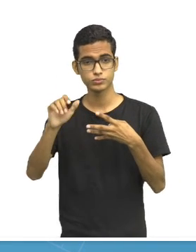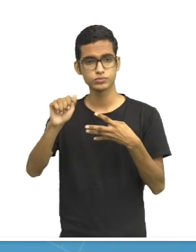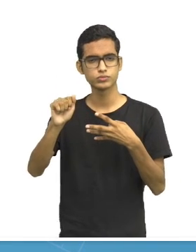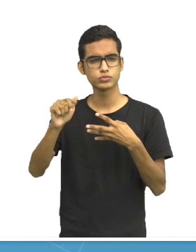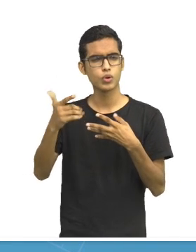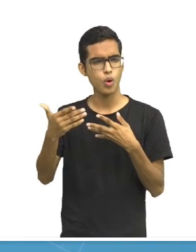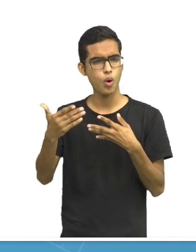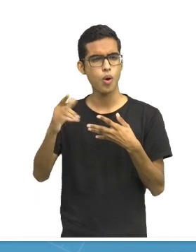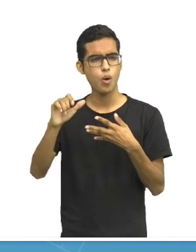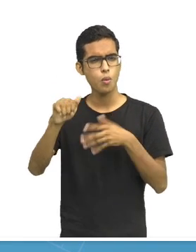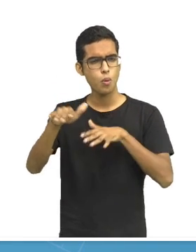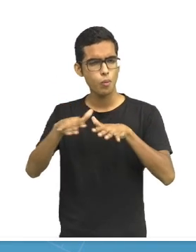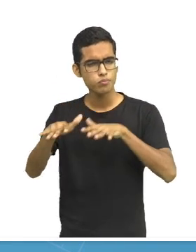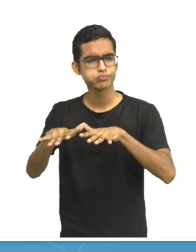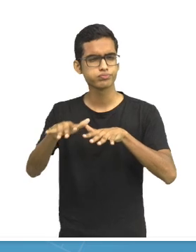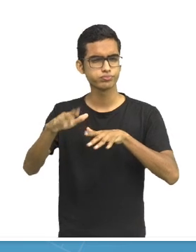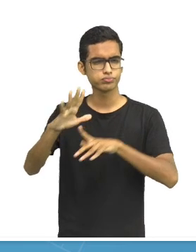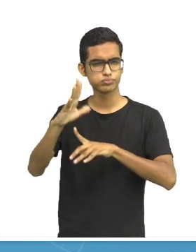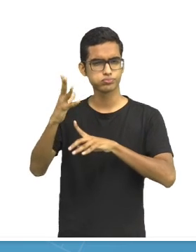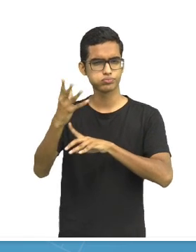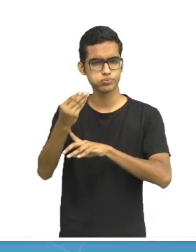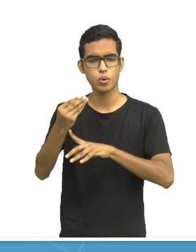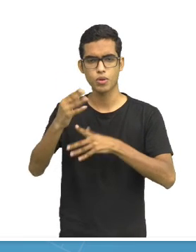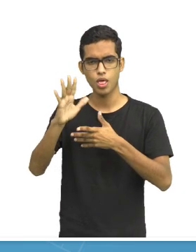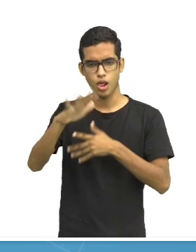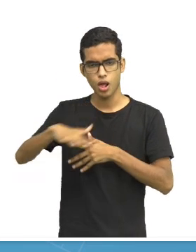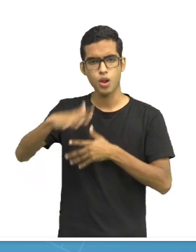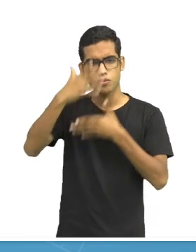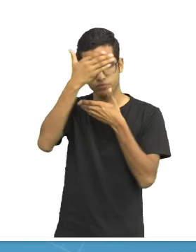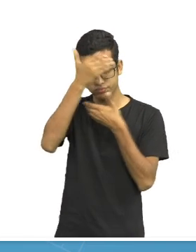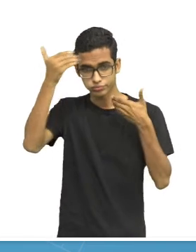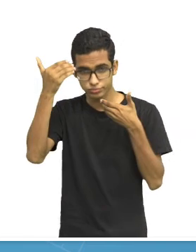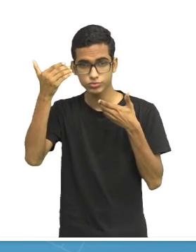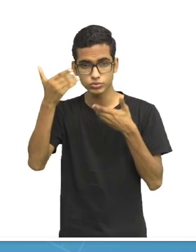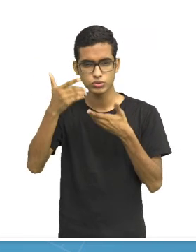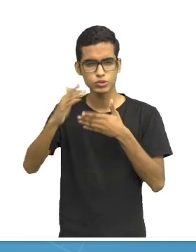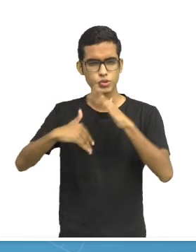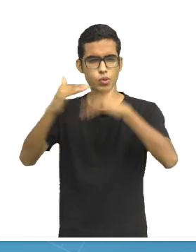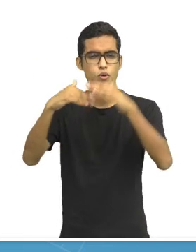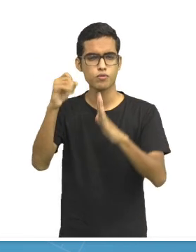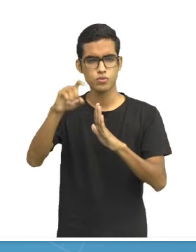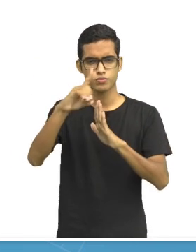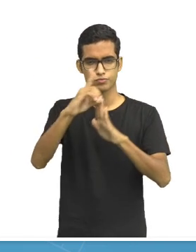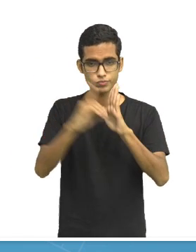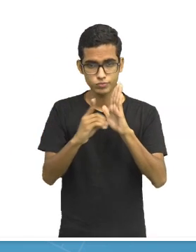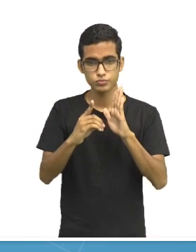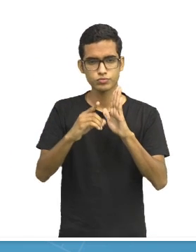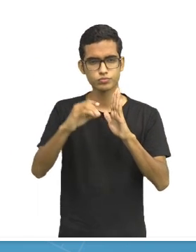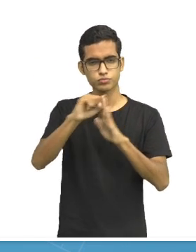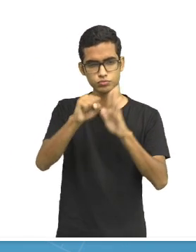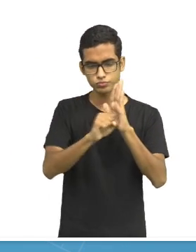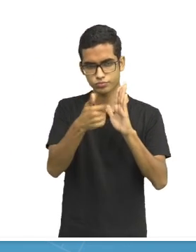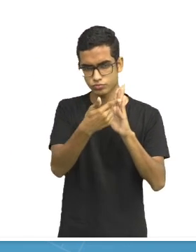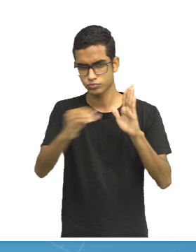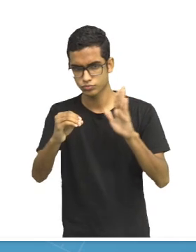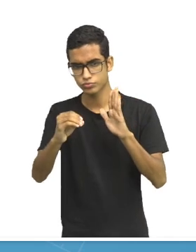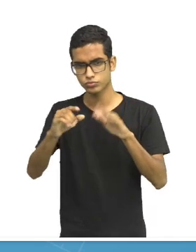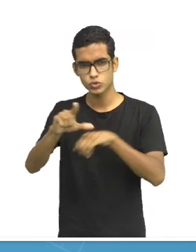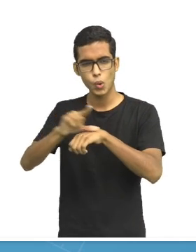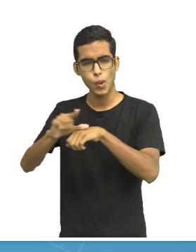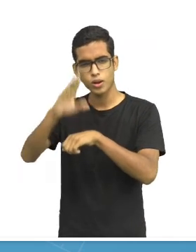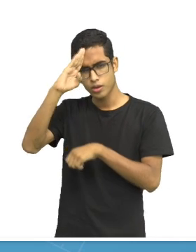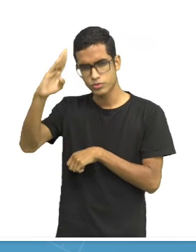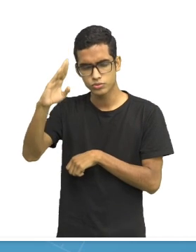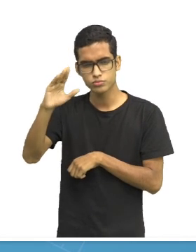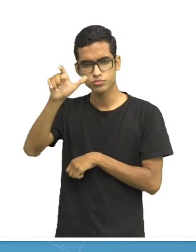cubismo desenvolveu-se na primeira década do século XX, liderado pelo espanhol Pablo Picasso e pelo